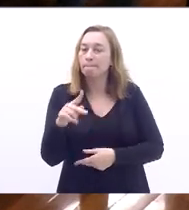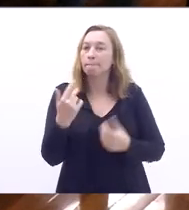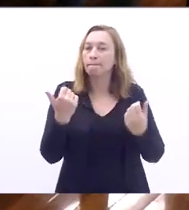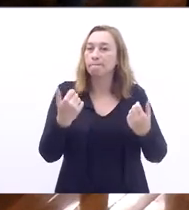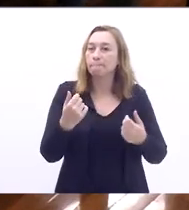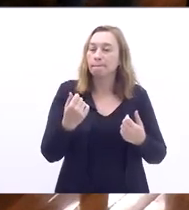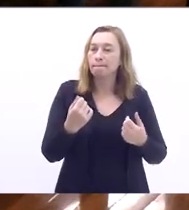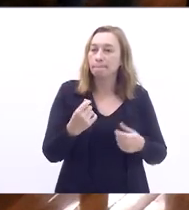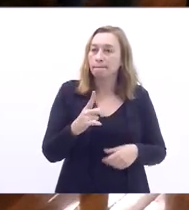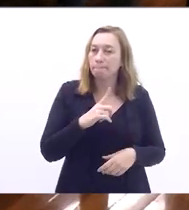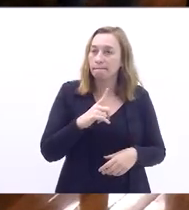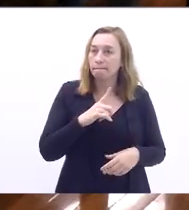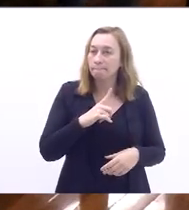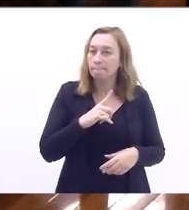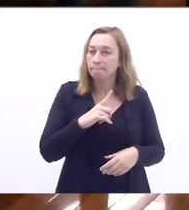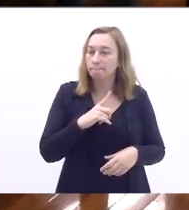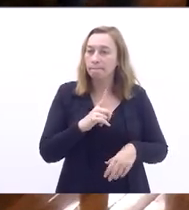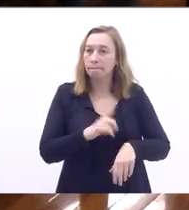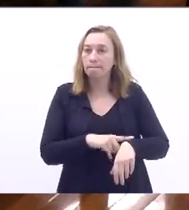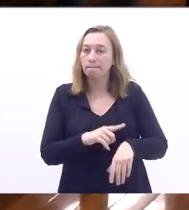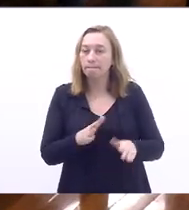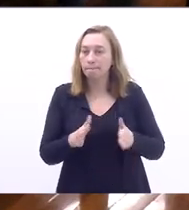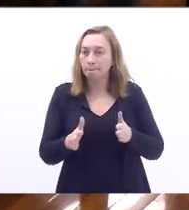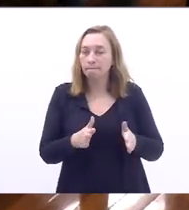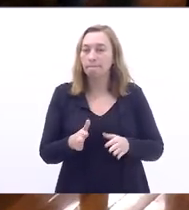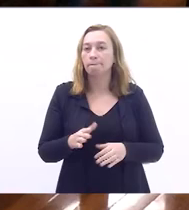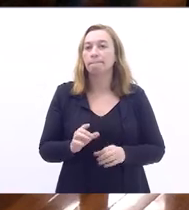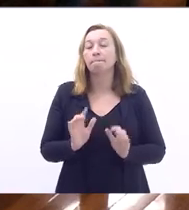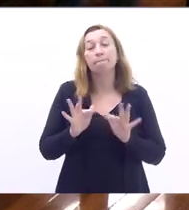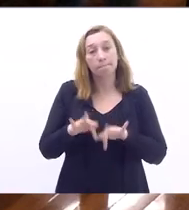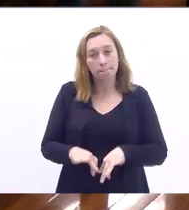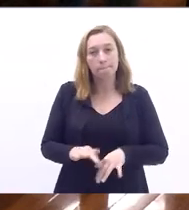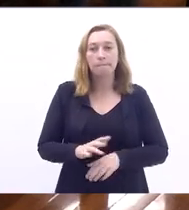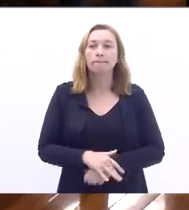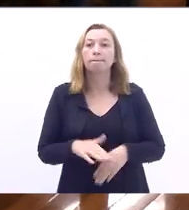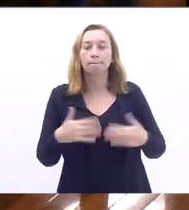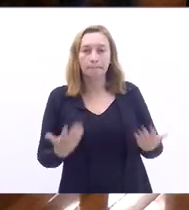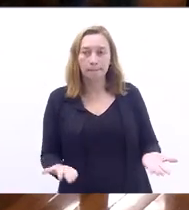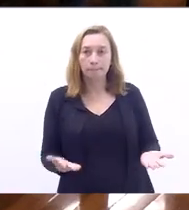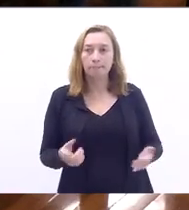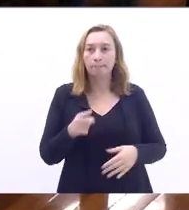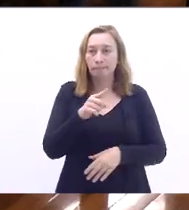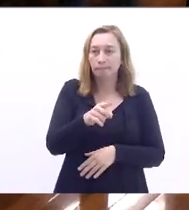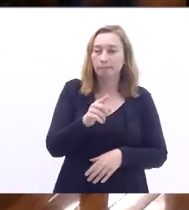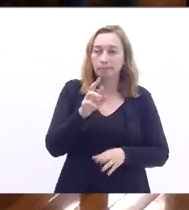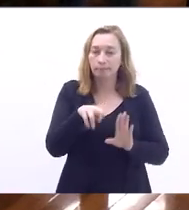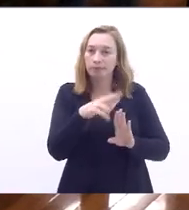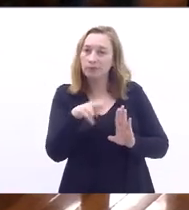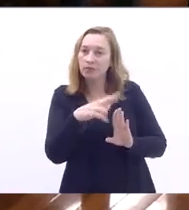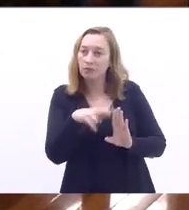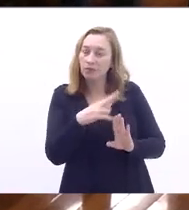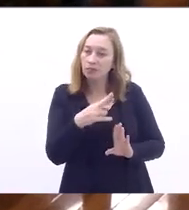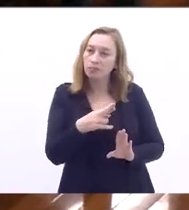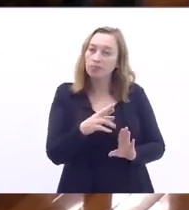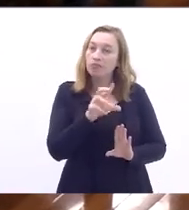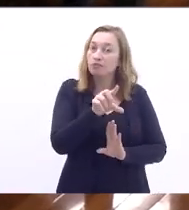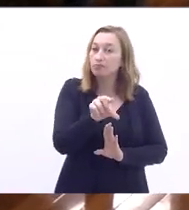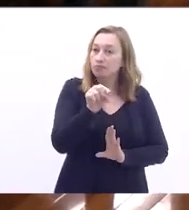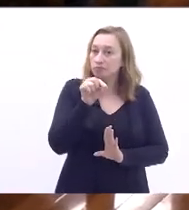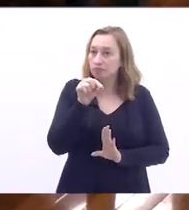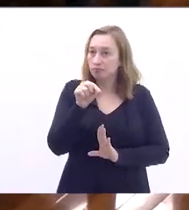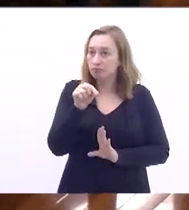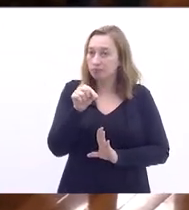tiveram os créditos convalidados concluindo concluindo Então vem inclusive naquela resolução era opcional